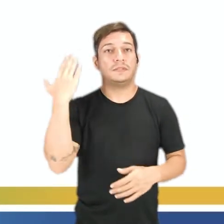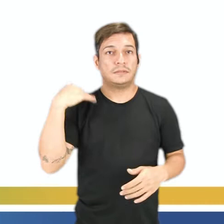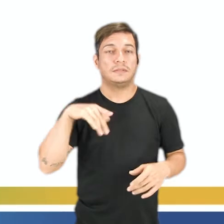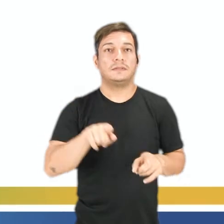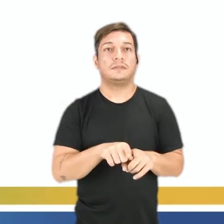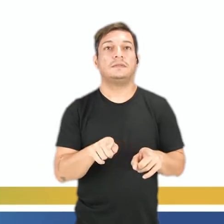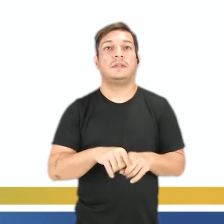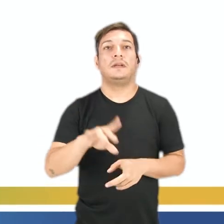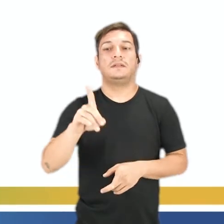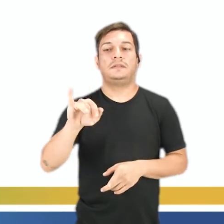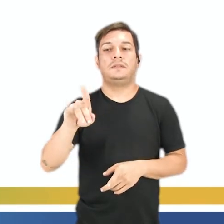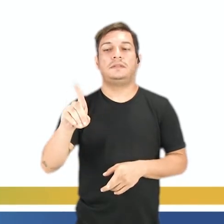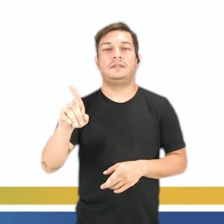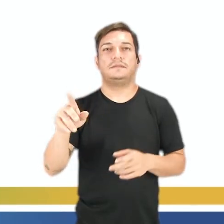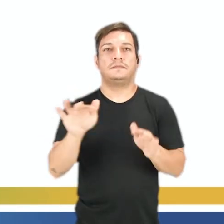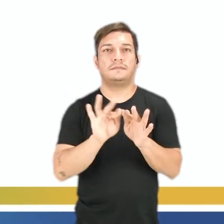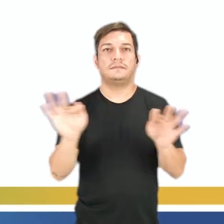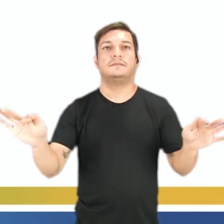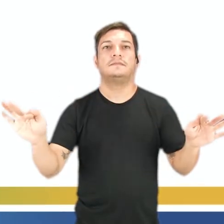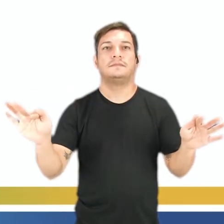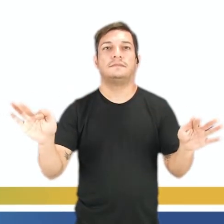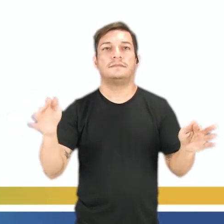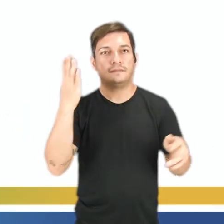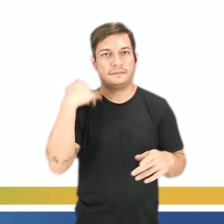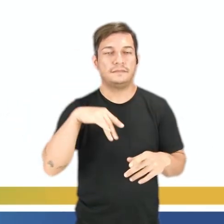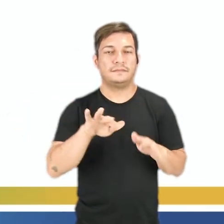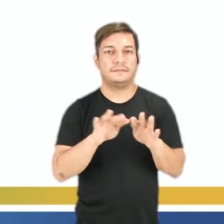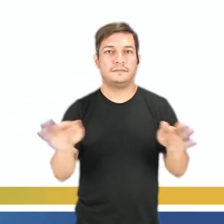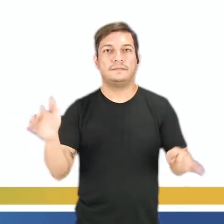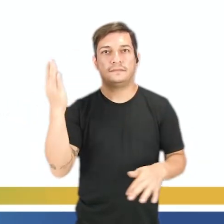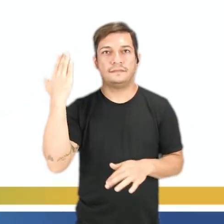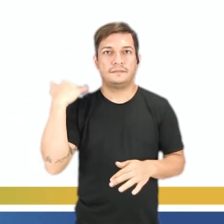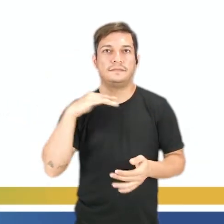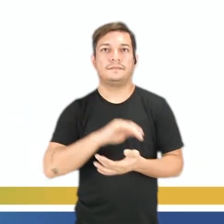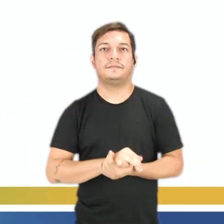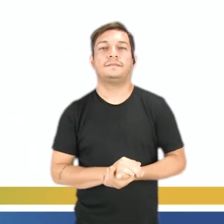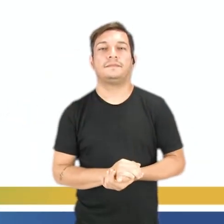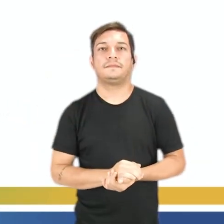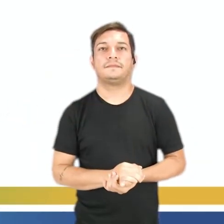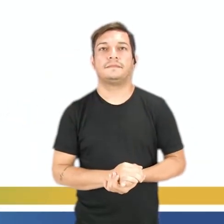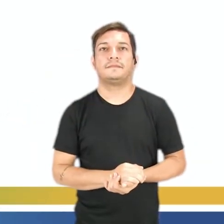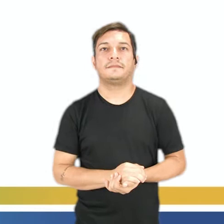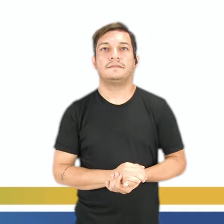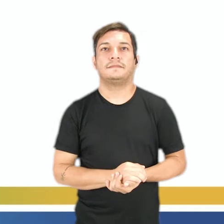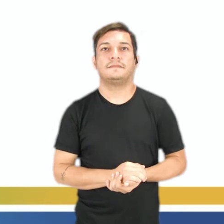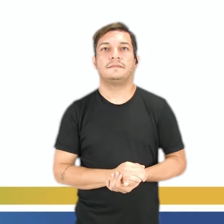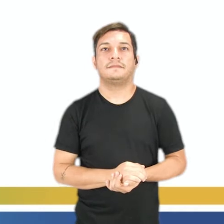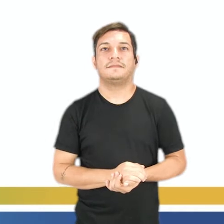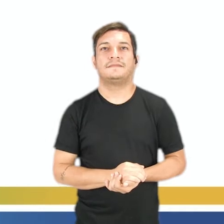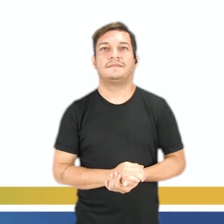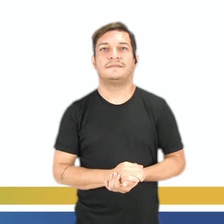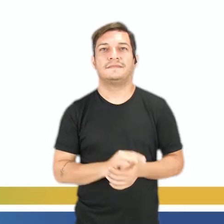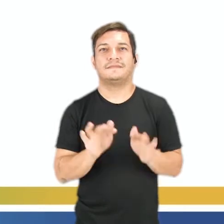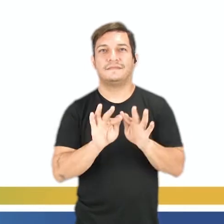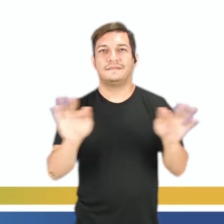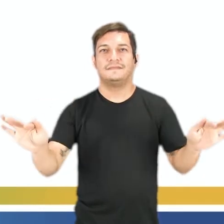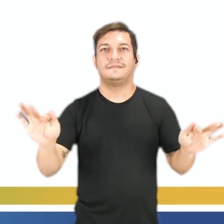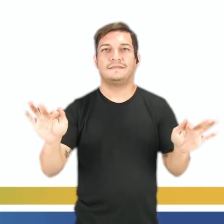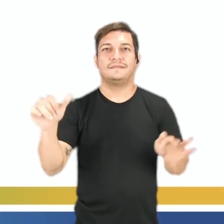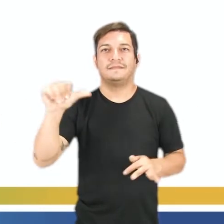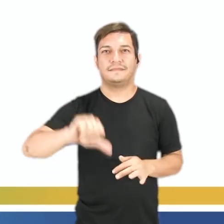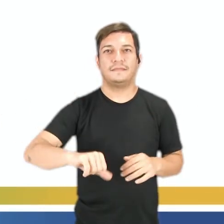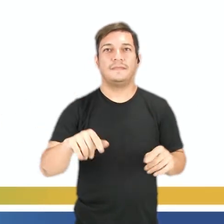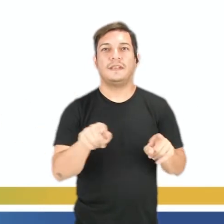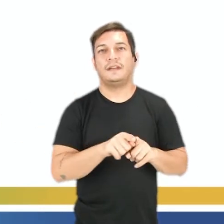passado. Viu did na frase? Sabe que a frase está no passado. Ele é usado em frases negativas